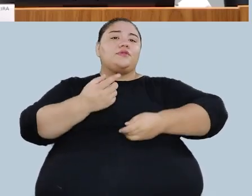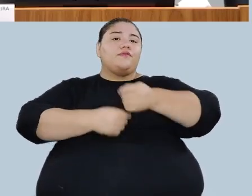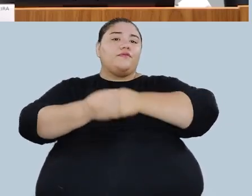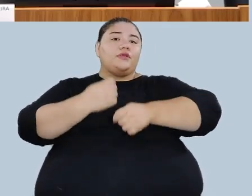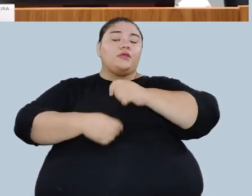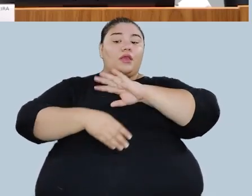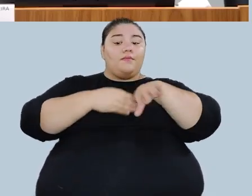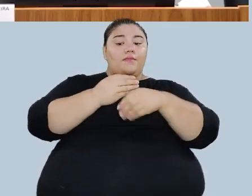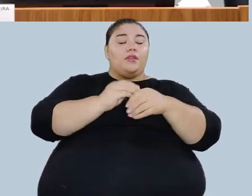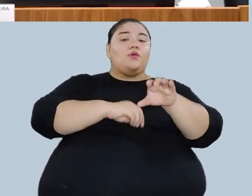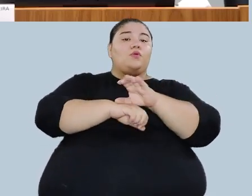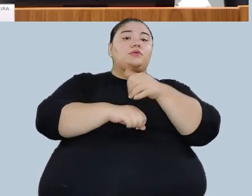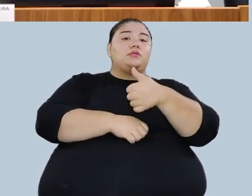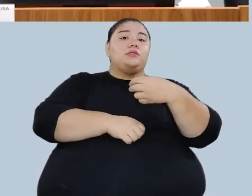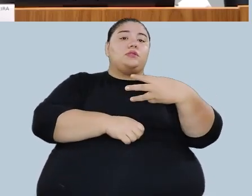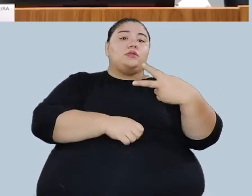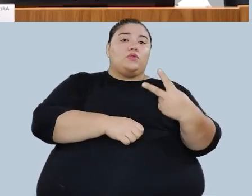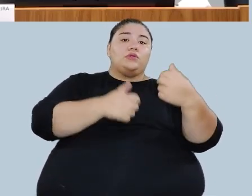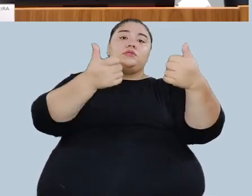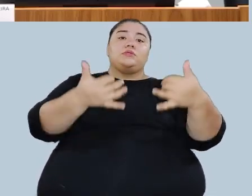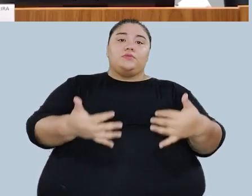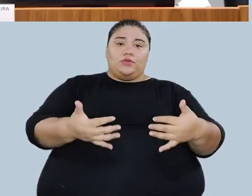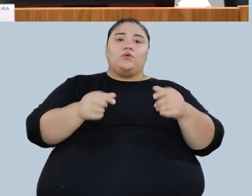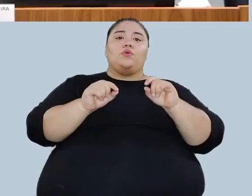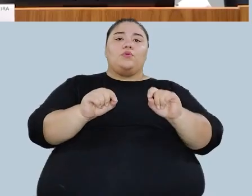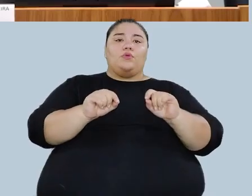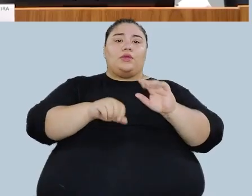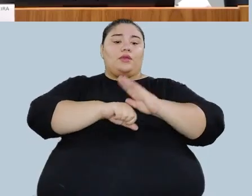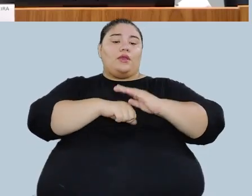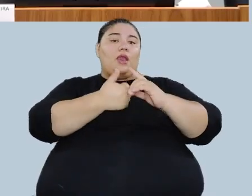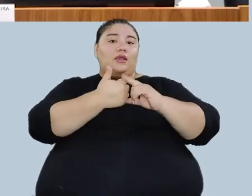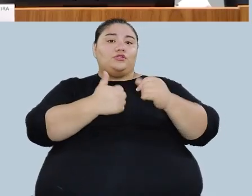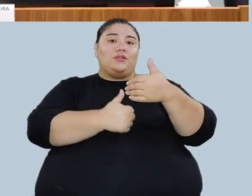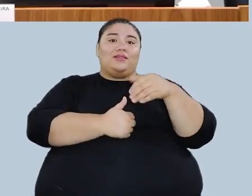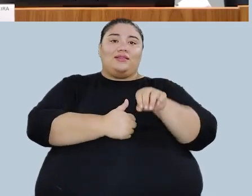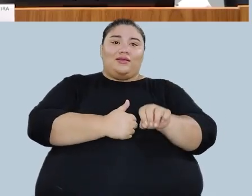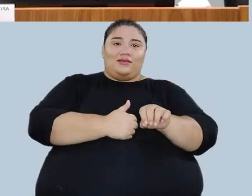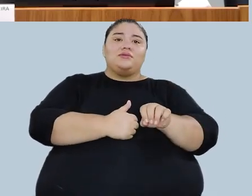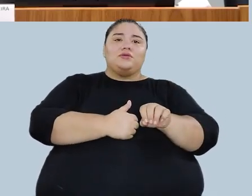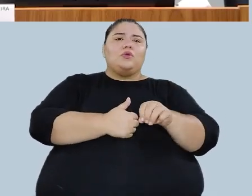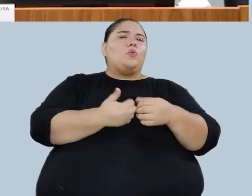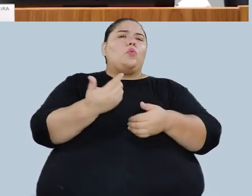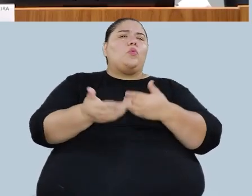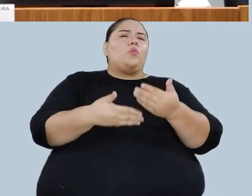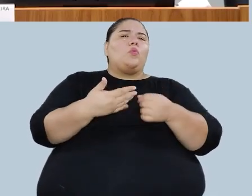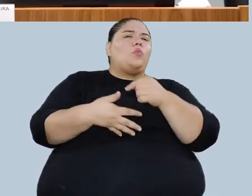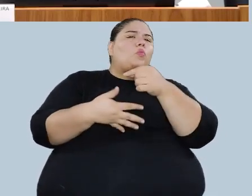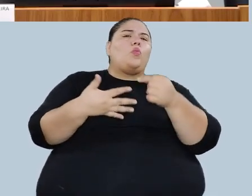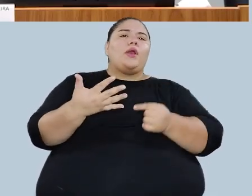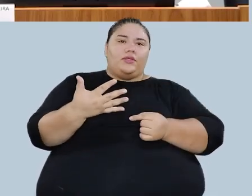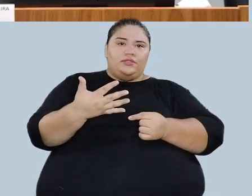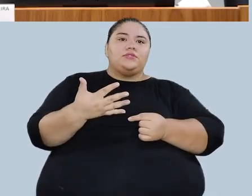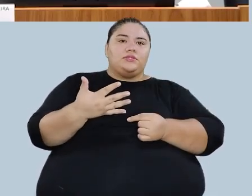a própria emenda constitucional 132 fez questão de dizer no seu artigo 10 quais seriam já, de